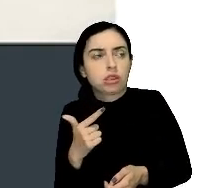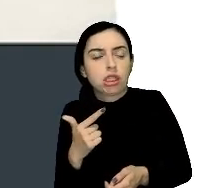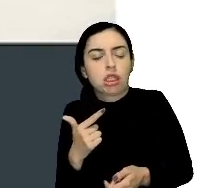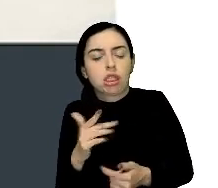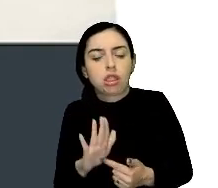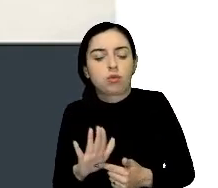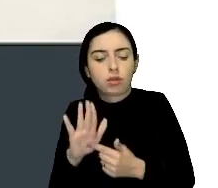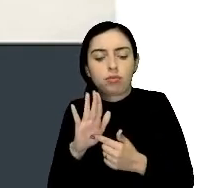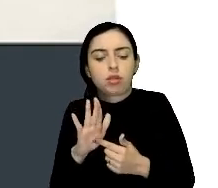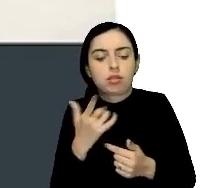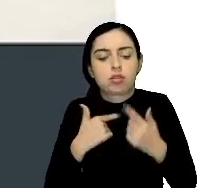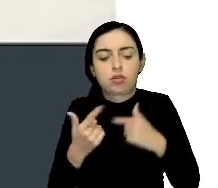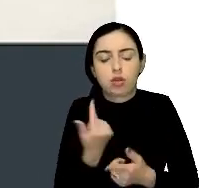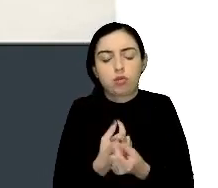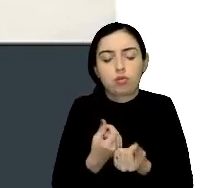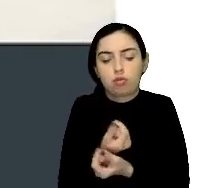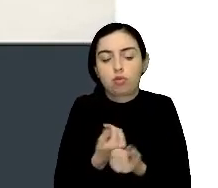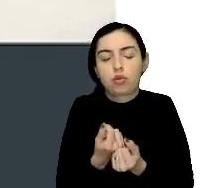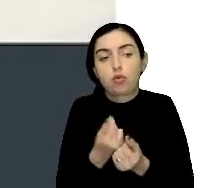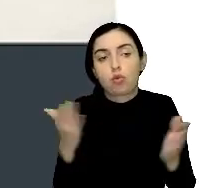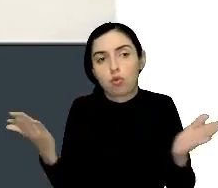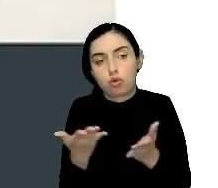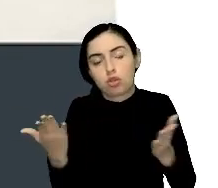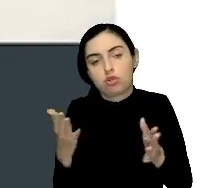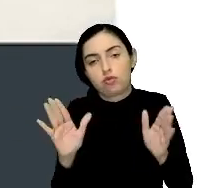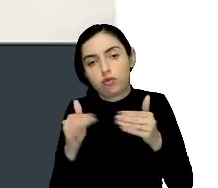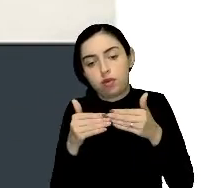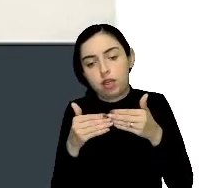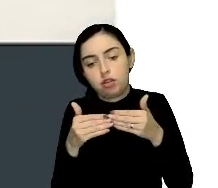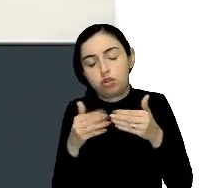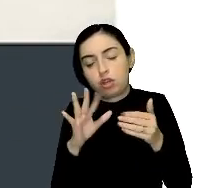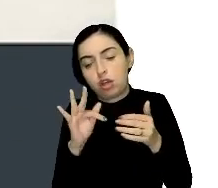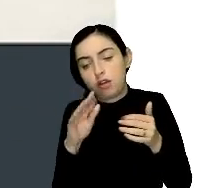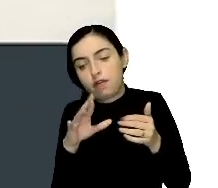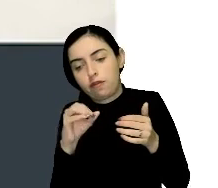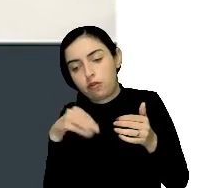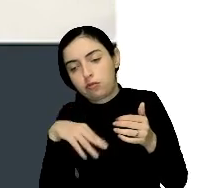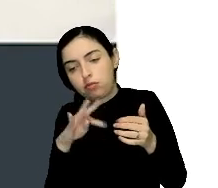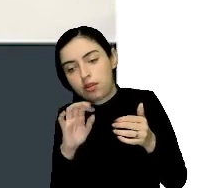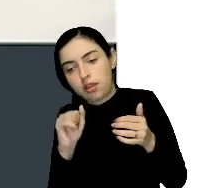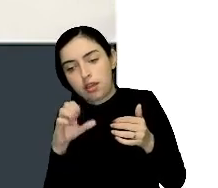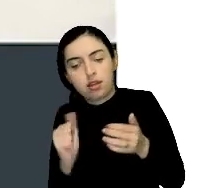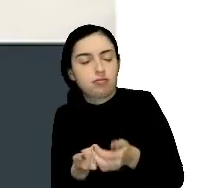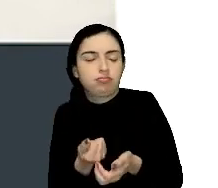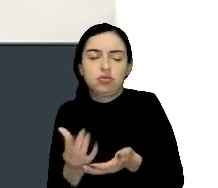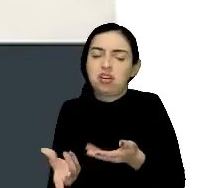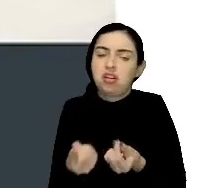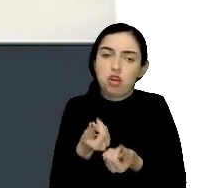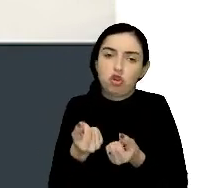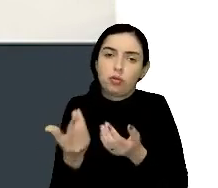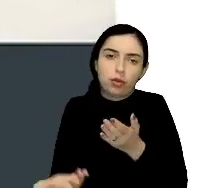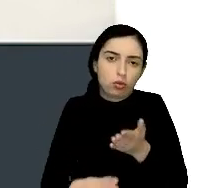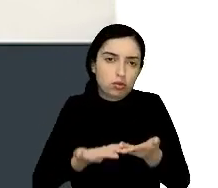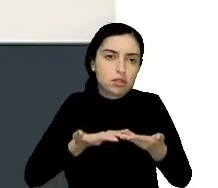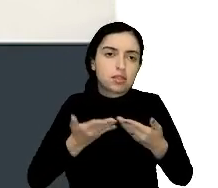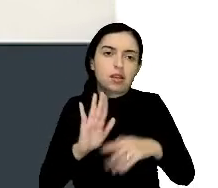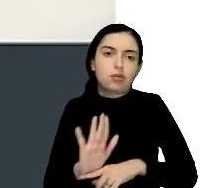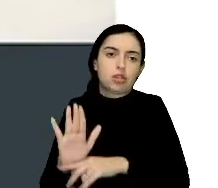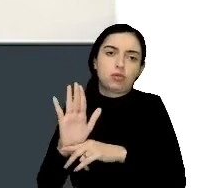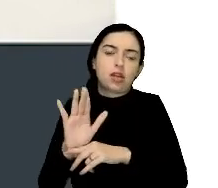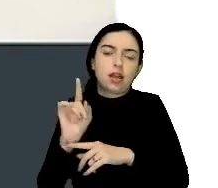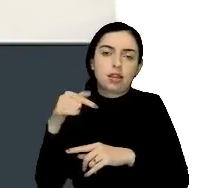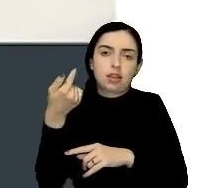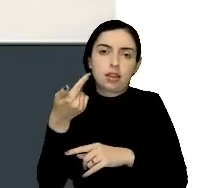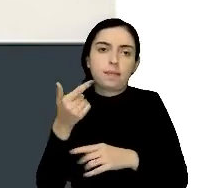prazer da economia, né? Então hoje eu fecho a fronteira porque economicamente eu não consigo recebê-los, amanhã eu abro